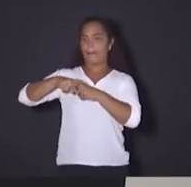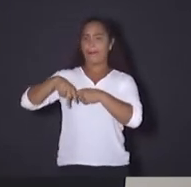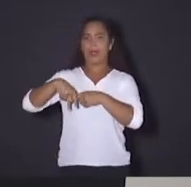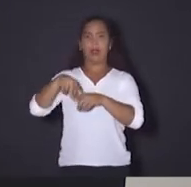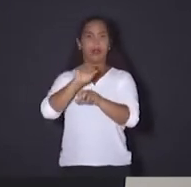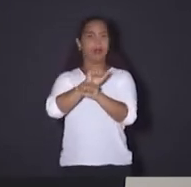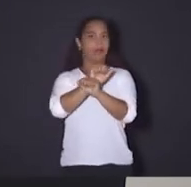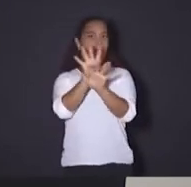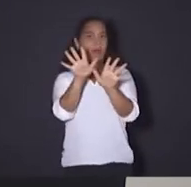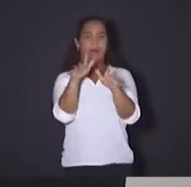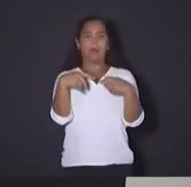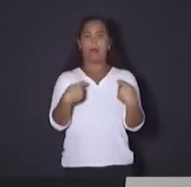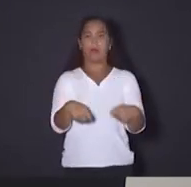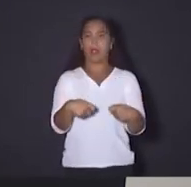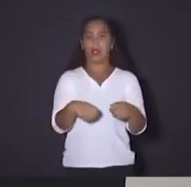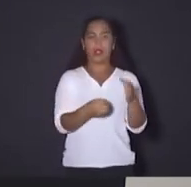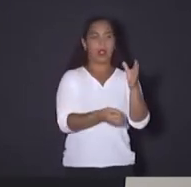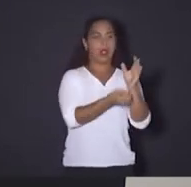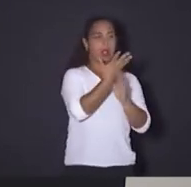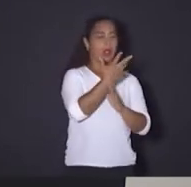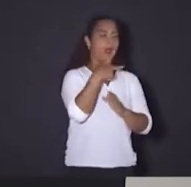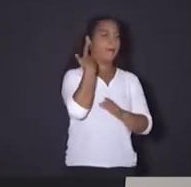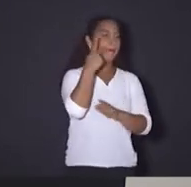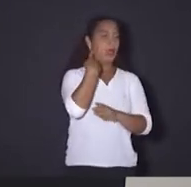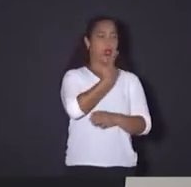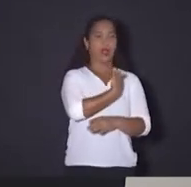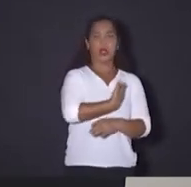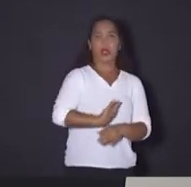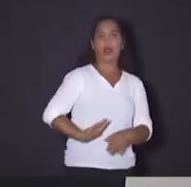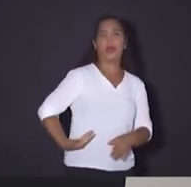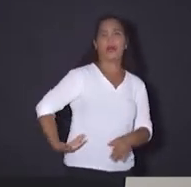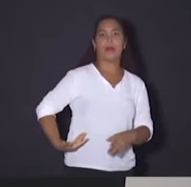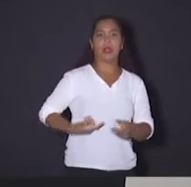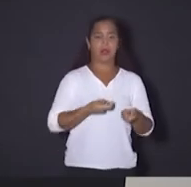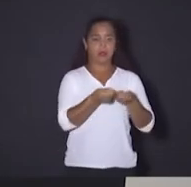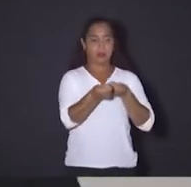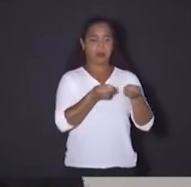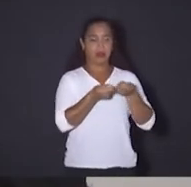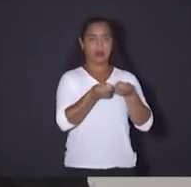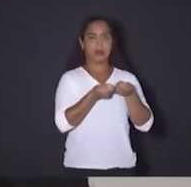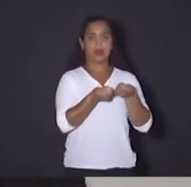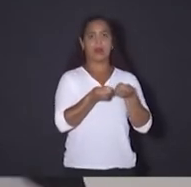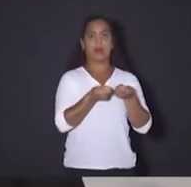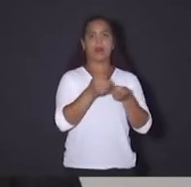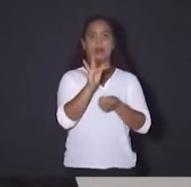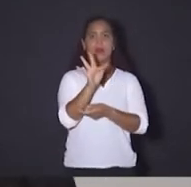óbvio que a gente precisa criar uma política pública de contenção do feminicídio